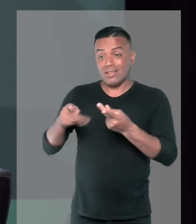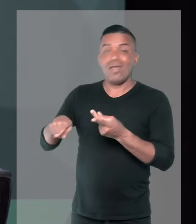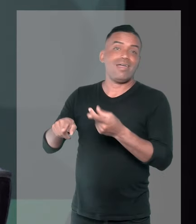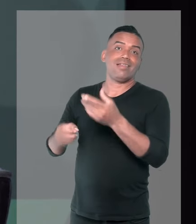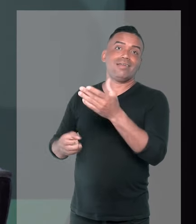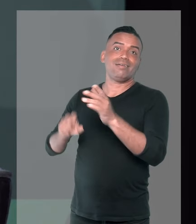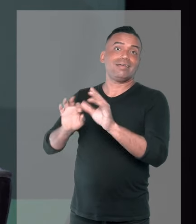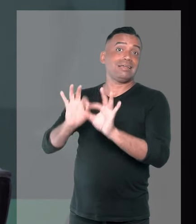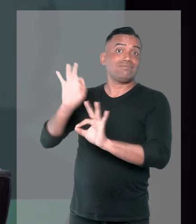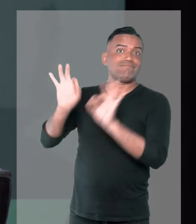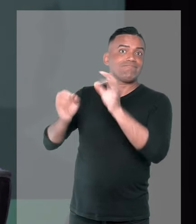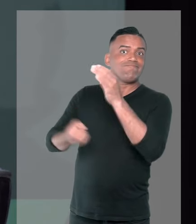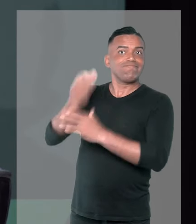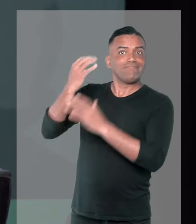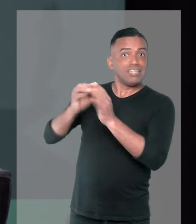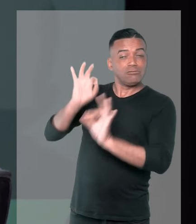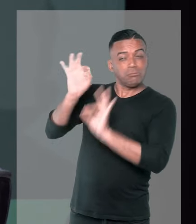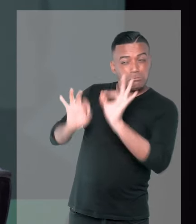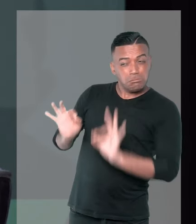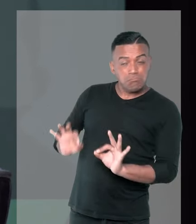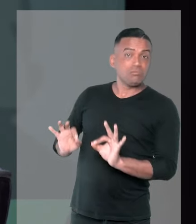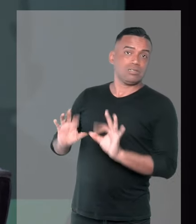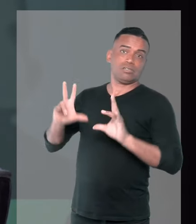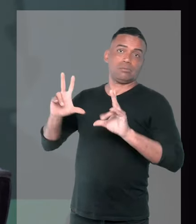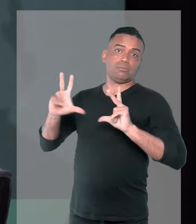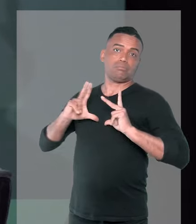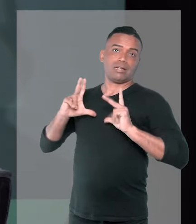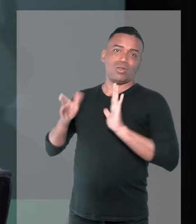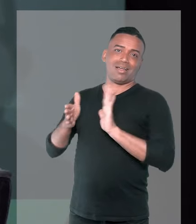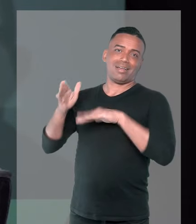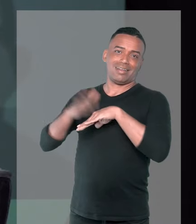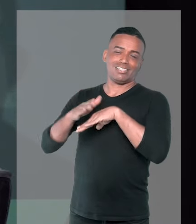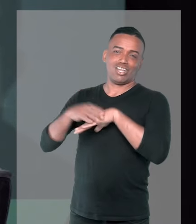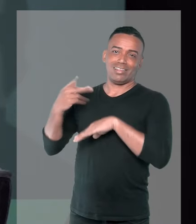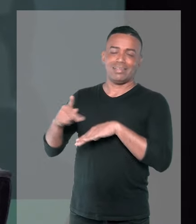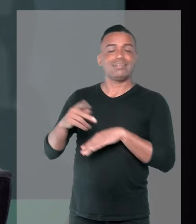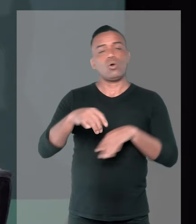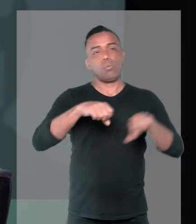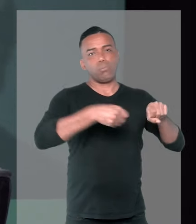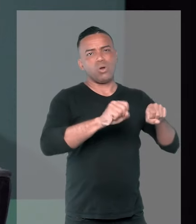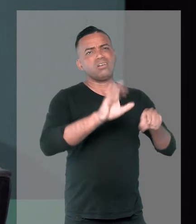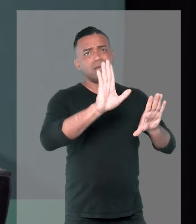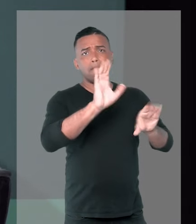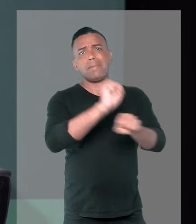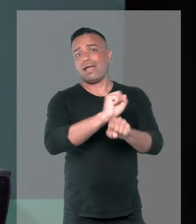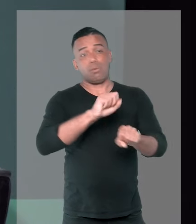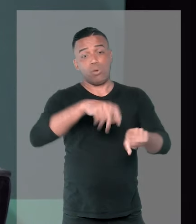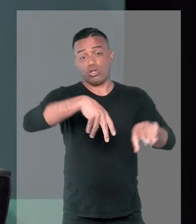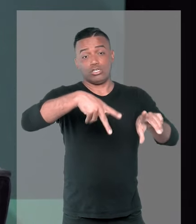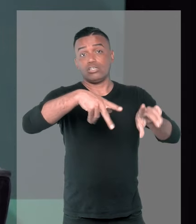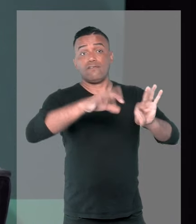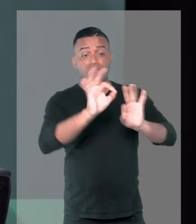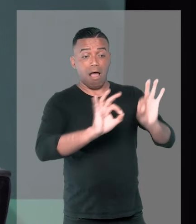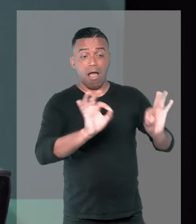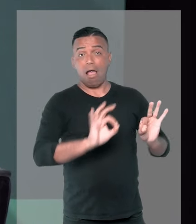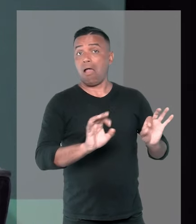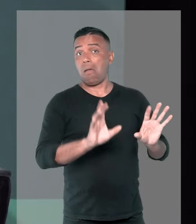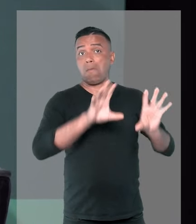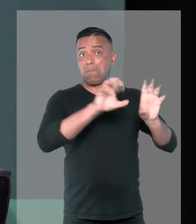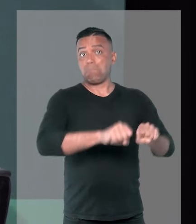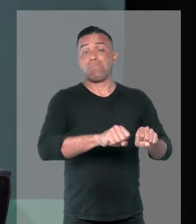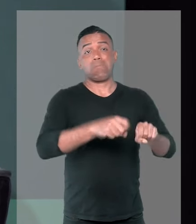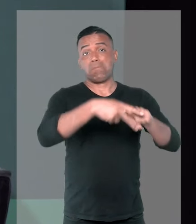comunidades subcomunidades da marca entendeu aí você podia dizer bom Rally Dev devia dizer o seguinte ó pera aí não pode mexer na moto